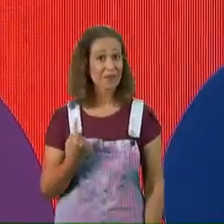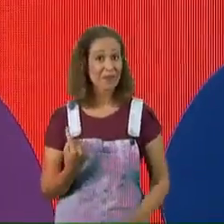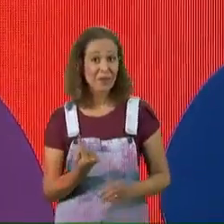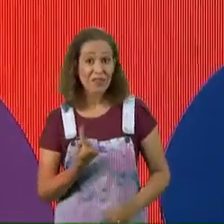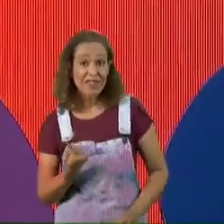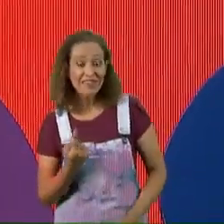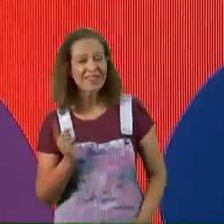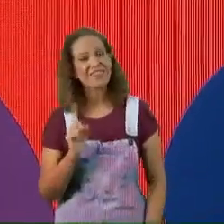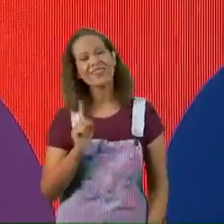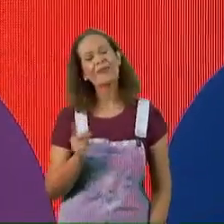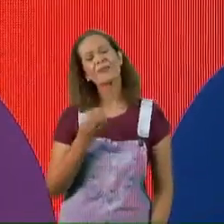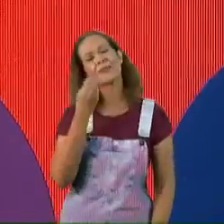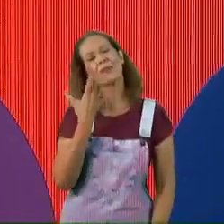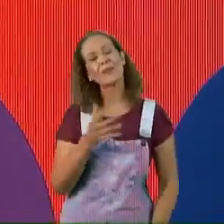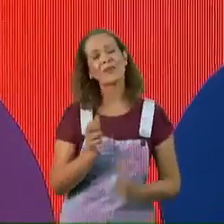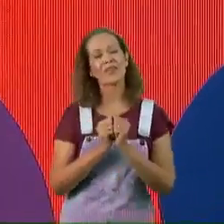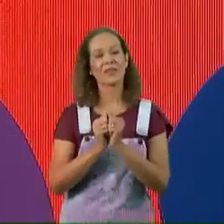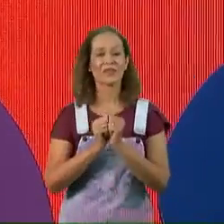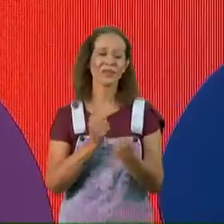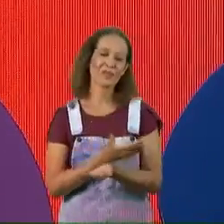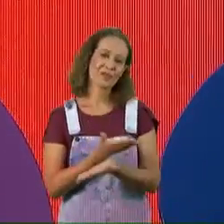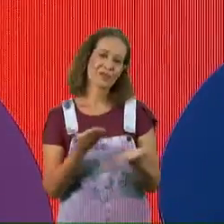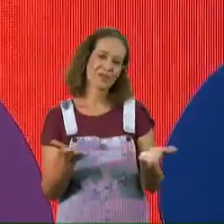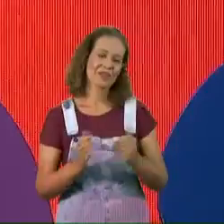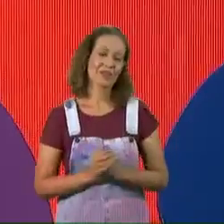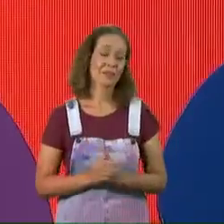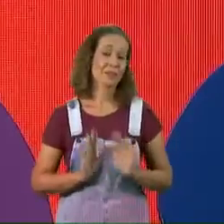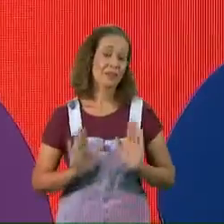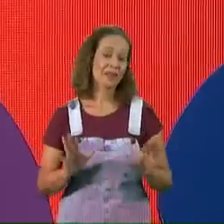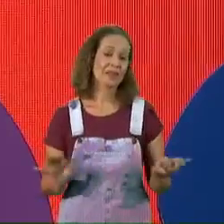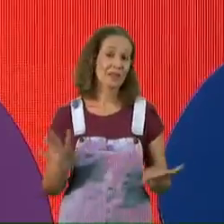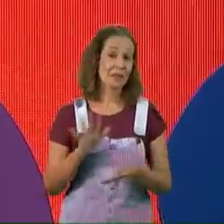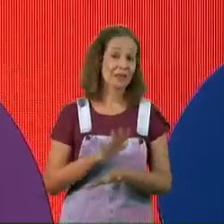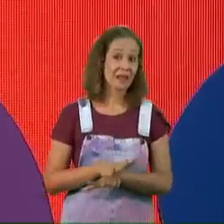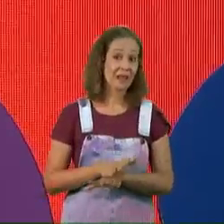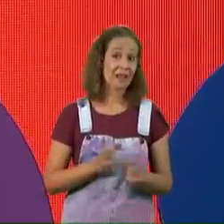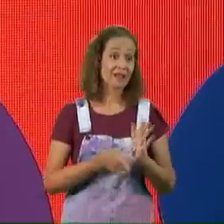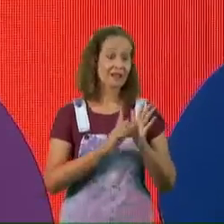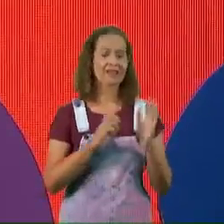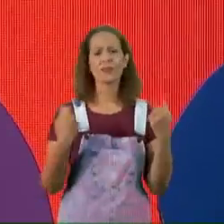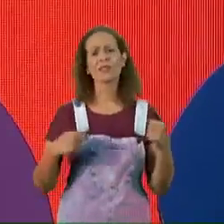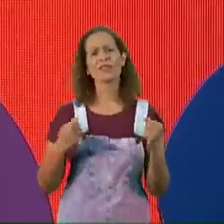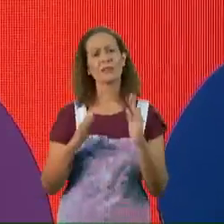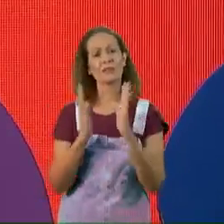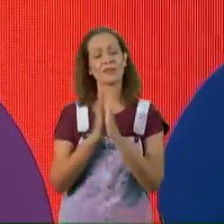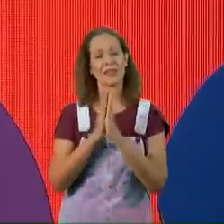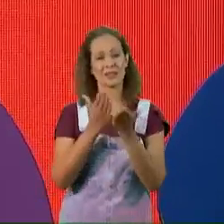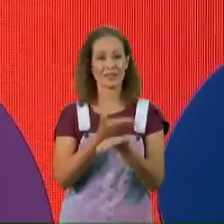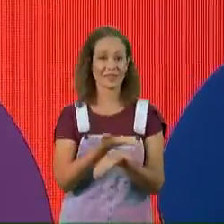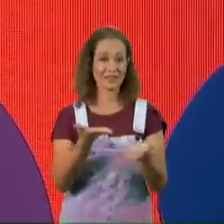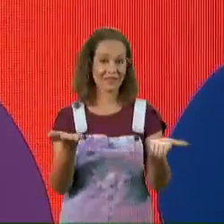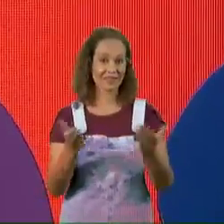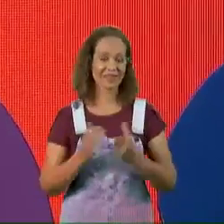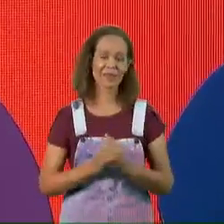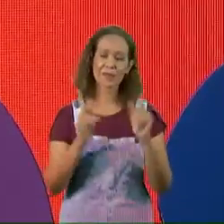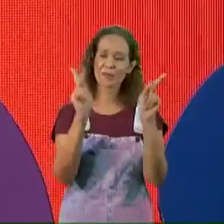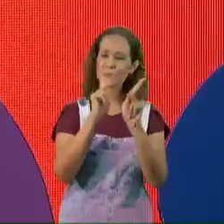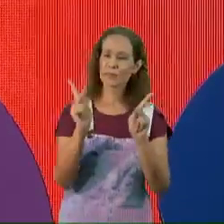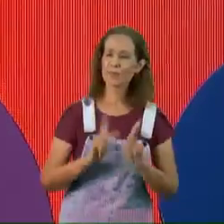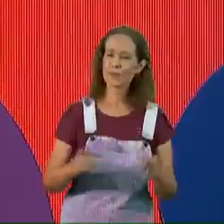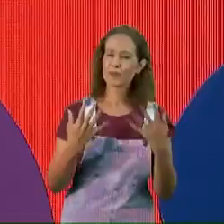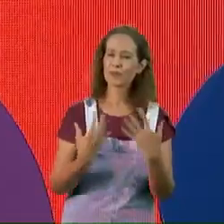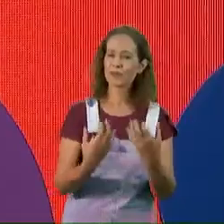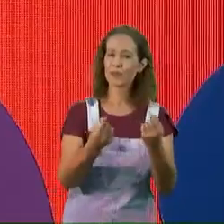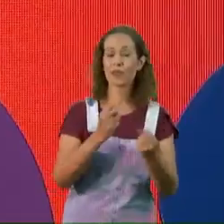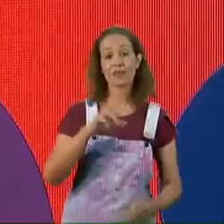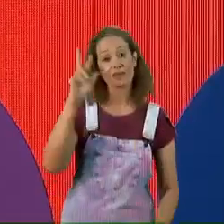passar esse dia aqui com você, né? Mas nós não poderíamos terminar antes de orar por você. Para que você possa receber essa paz, receber